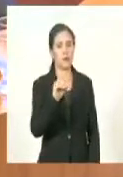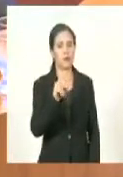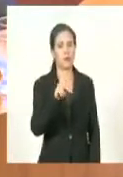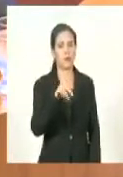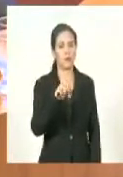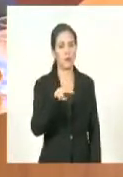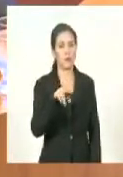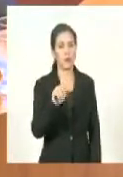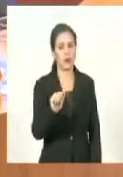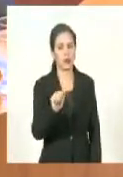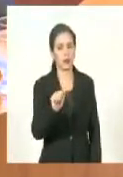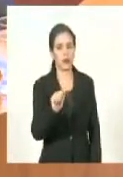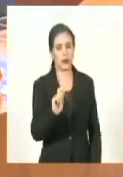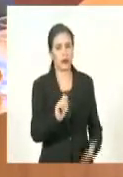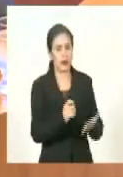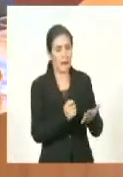Adriano,